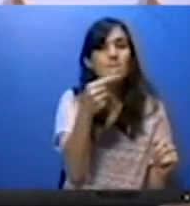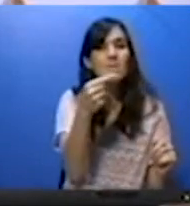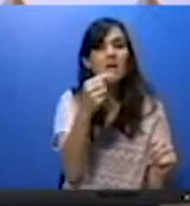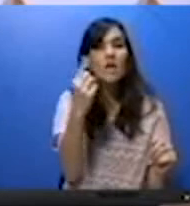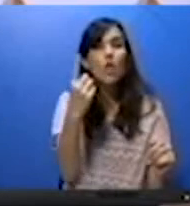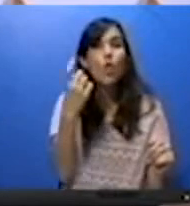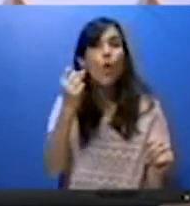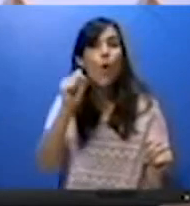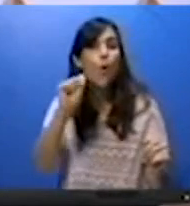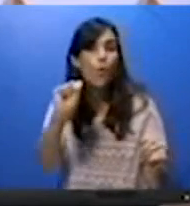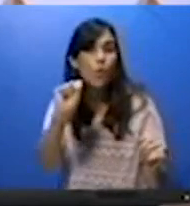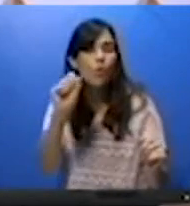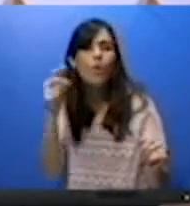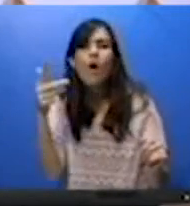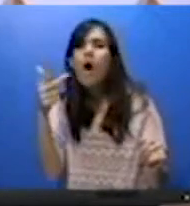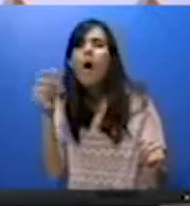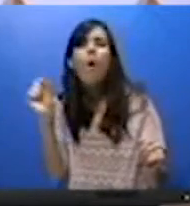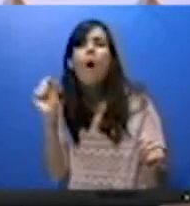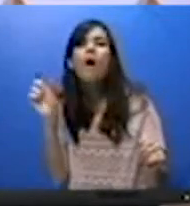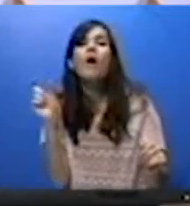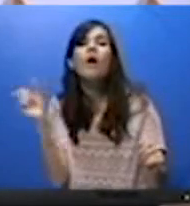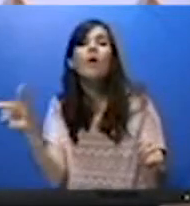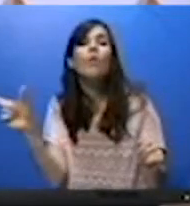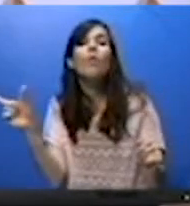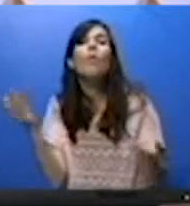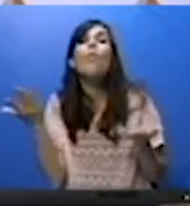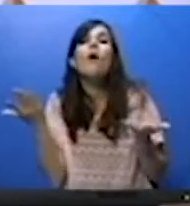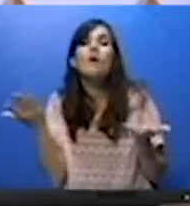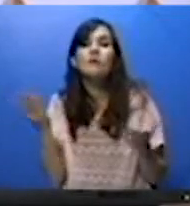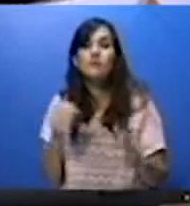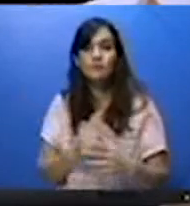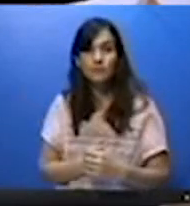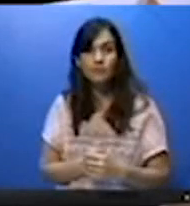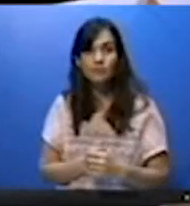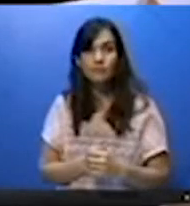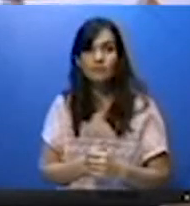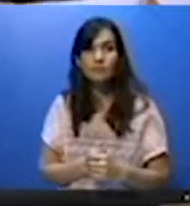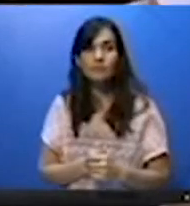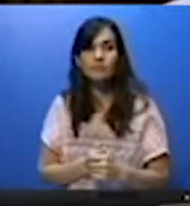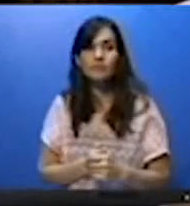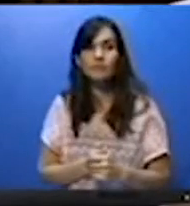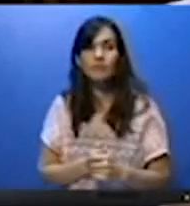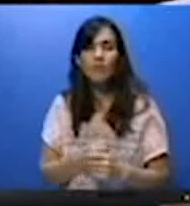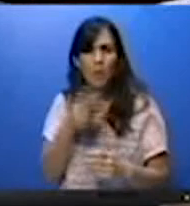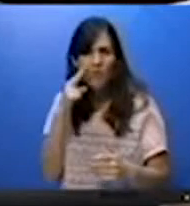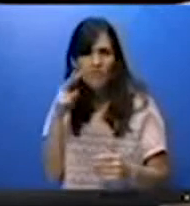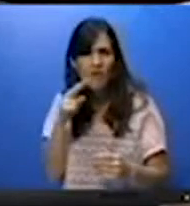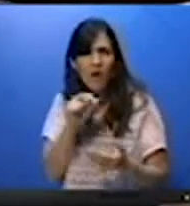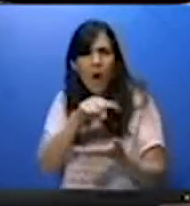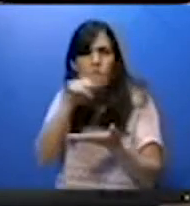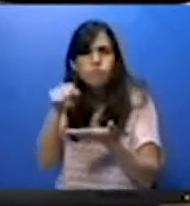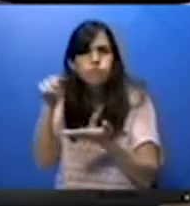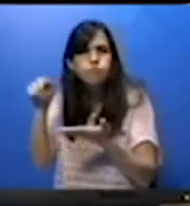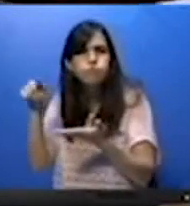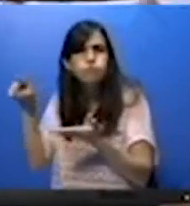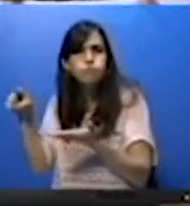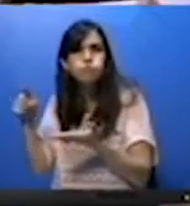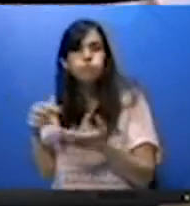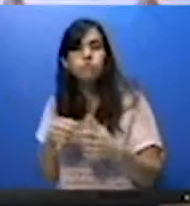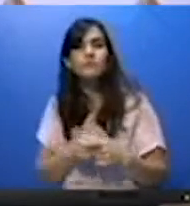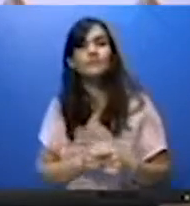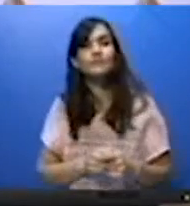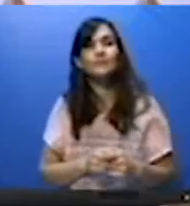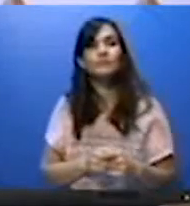all 28 e vou chegar no 18 que eucalize é tinha vamos ver quantos pulinhos nós vamos dar